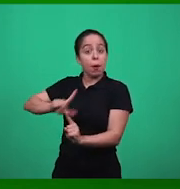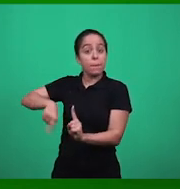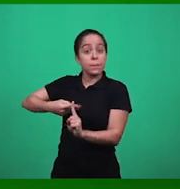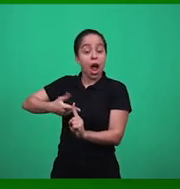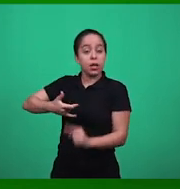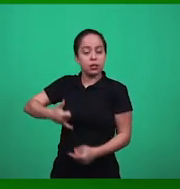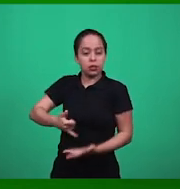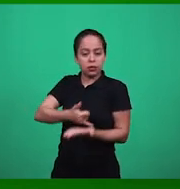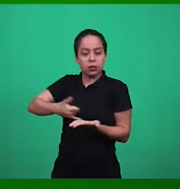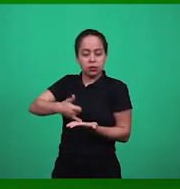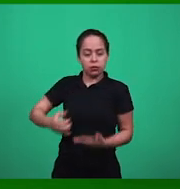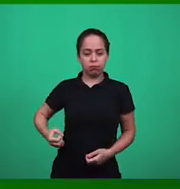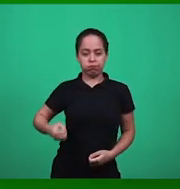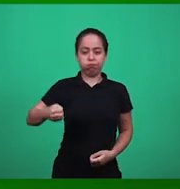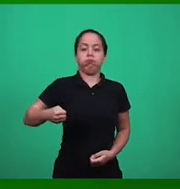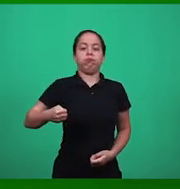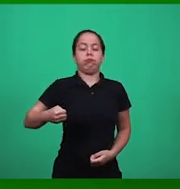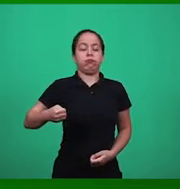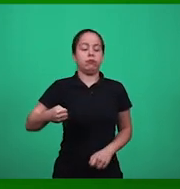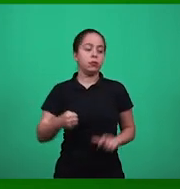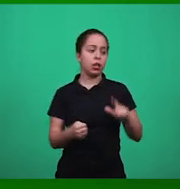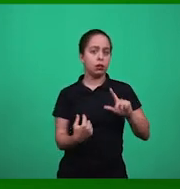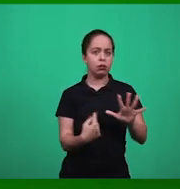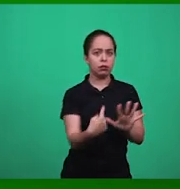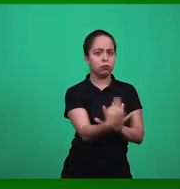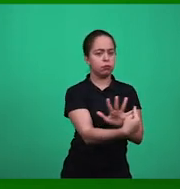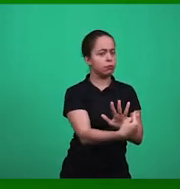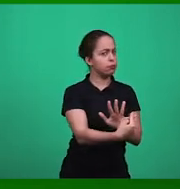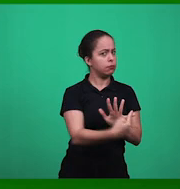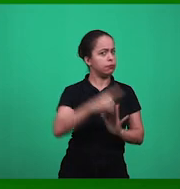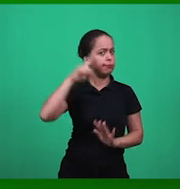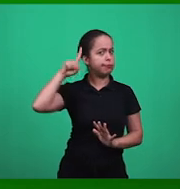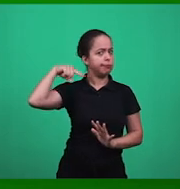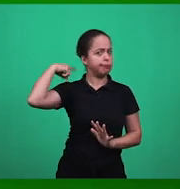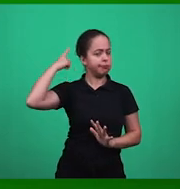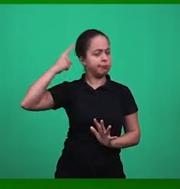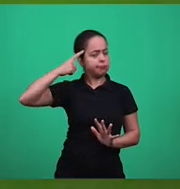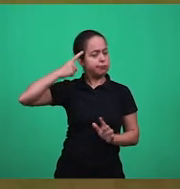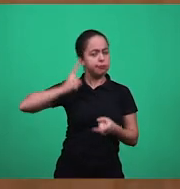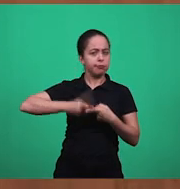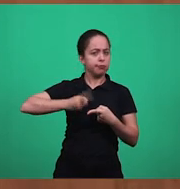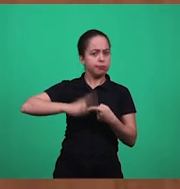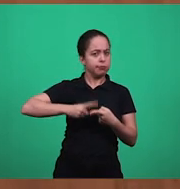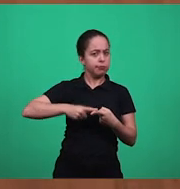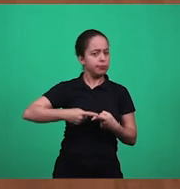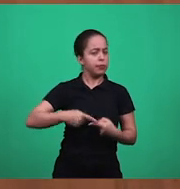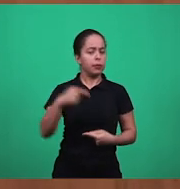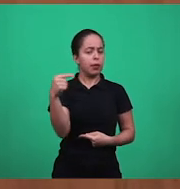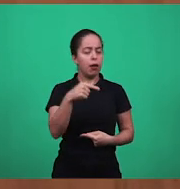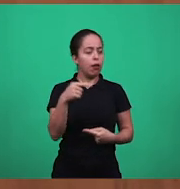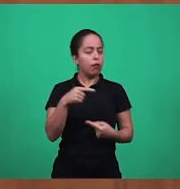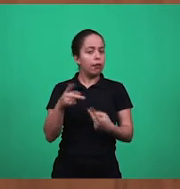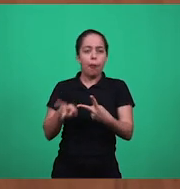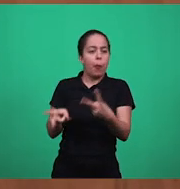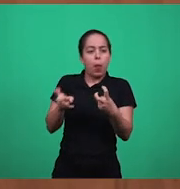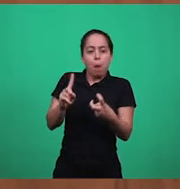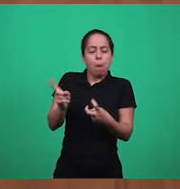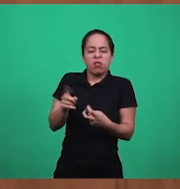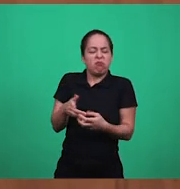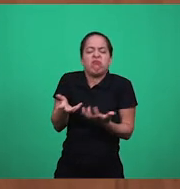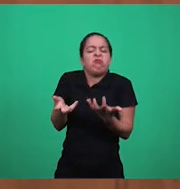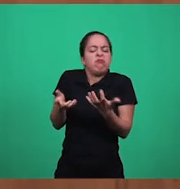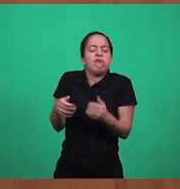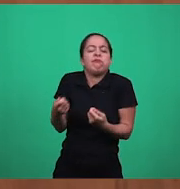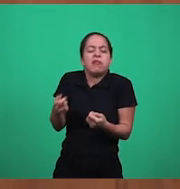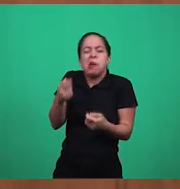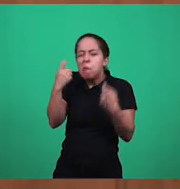de reserva. E 5 eram consideradas imprudentes, porque não se preocuparam em